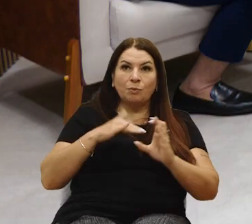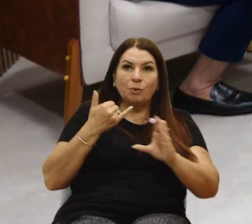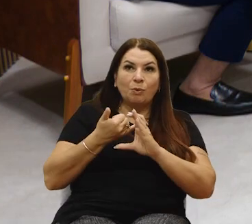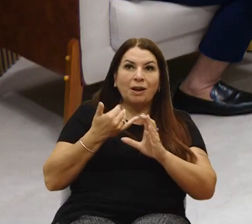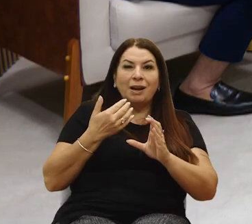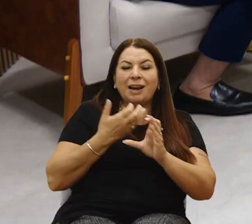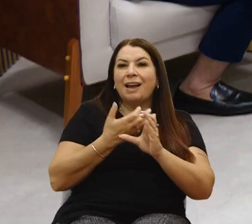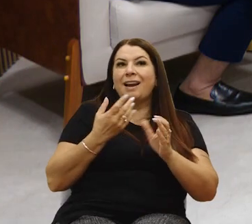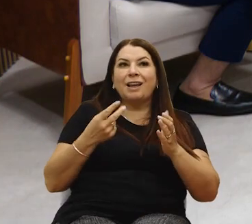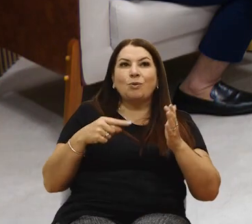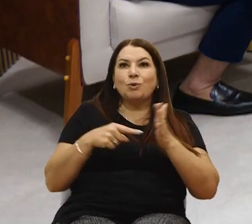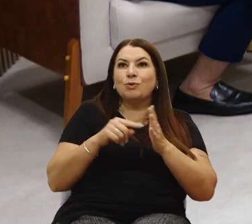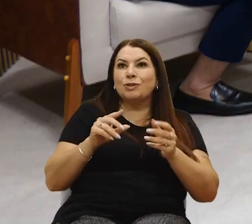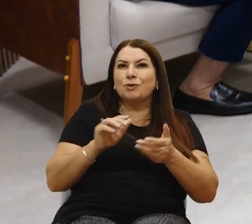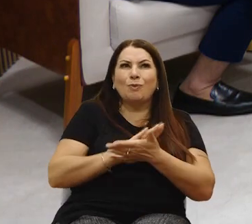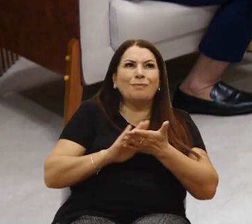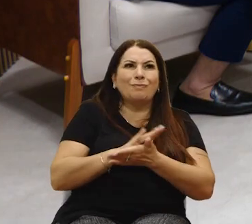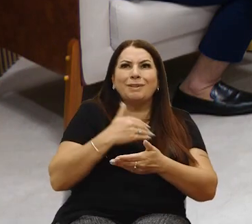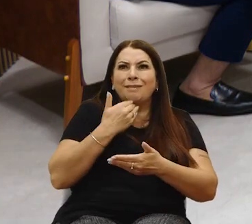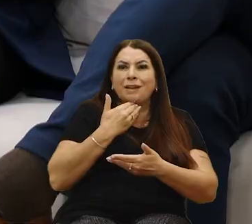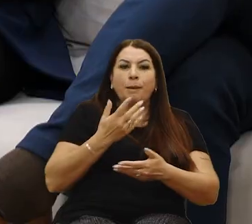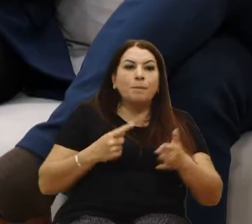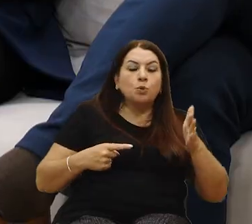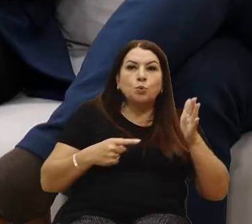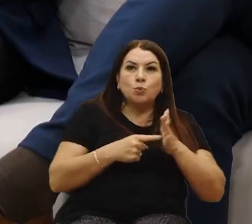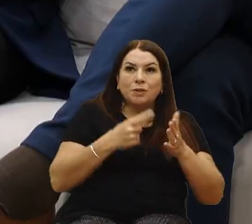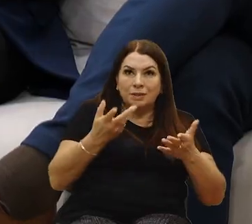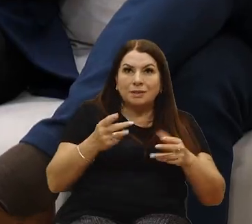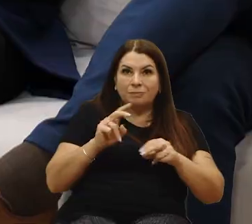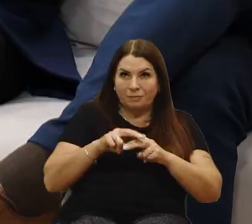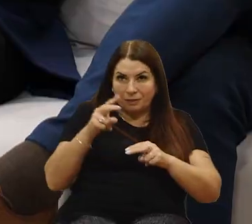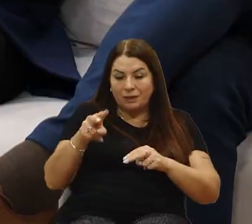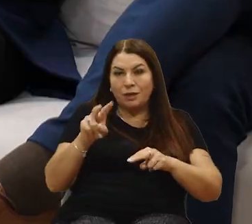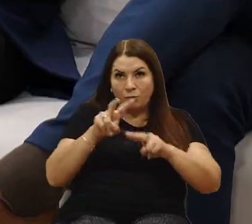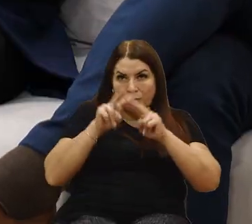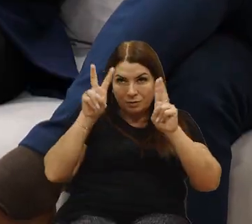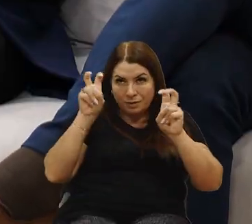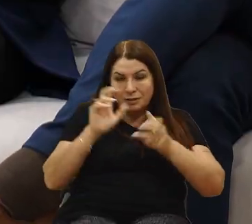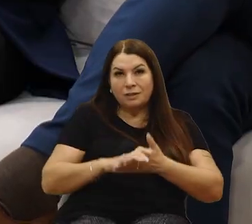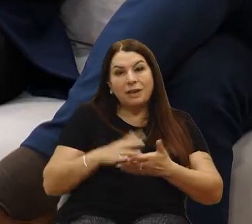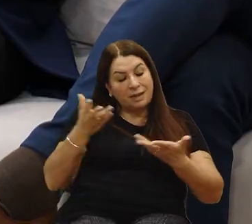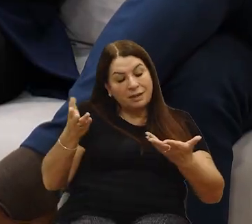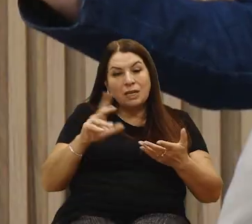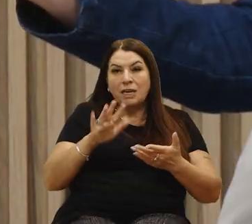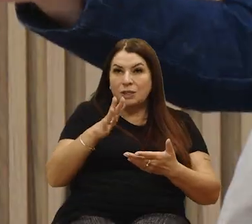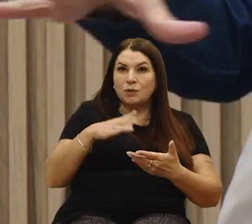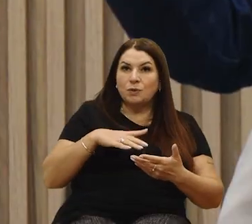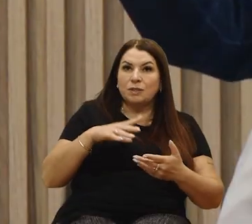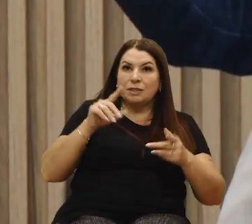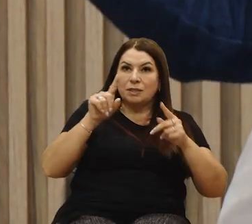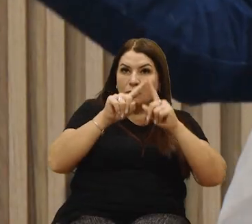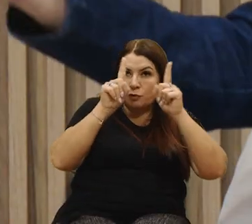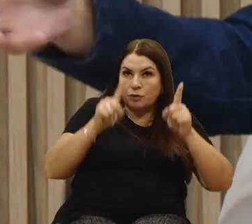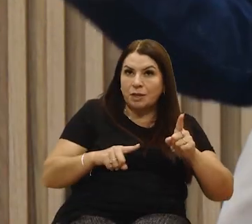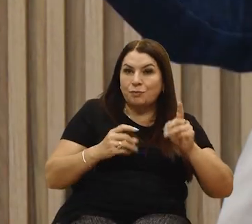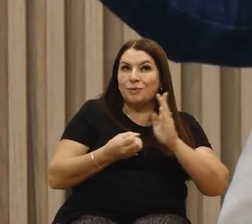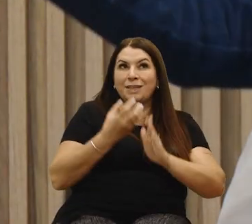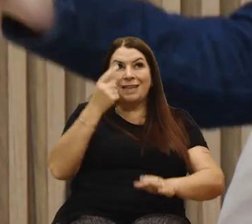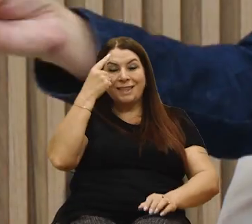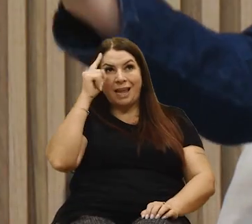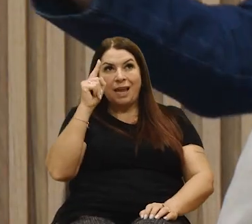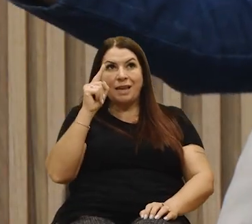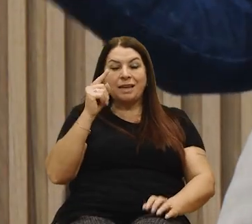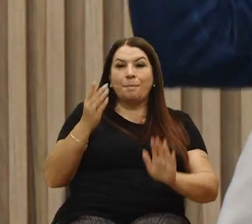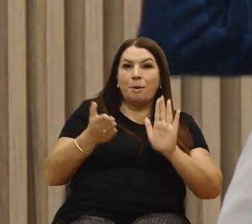para rigorosamente nada. Porque as pessoas denunciam. É o gestor que é o causador. Pois é, é muito comum, às vezes, o trabalhador que cria a ideia,